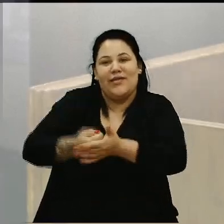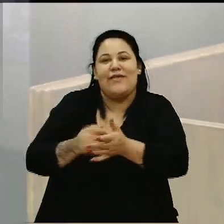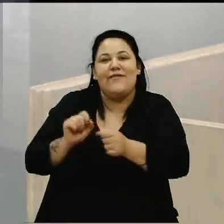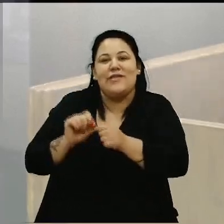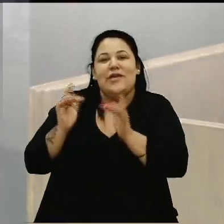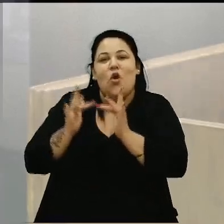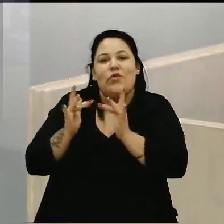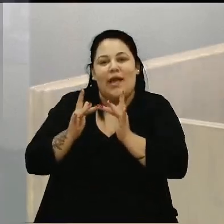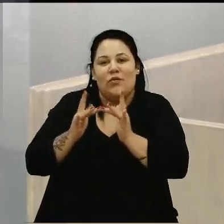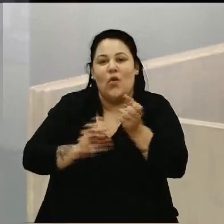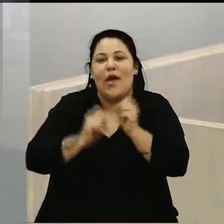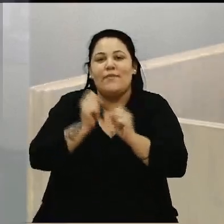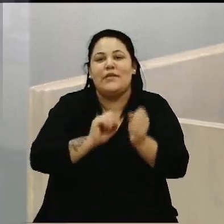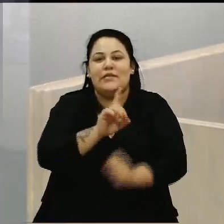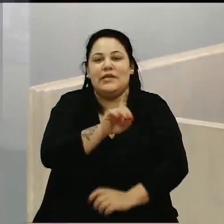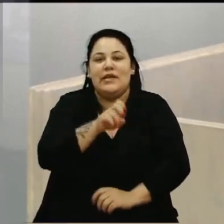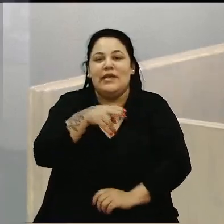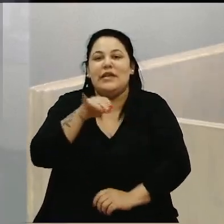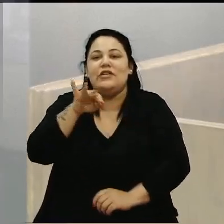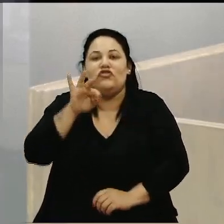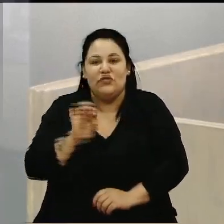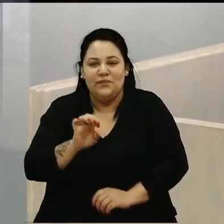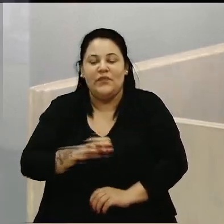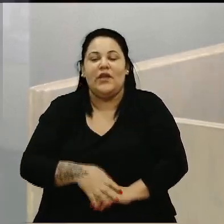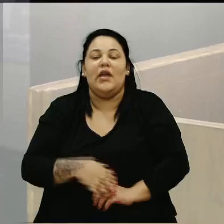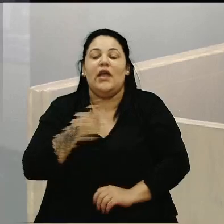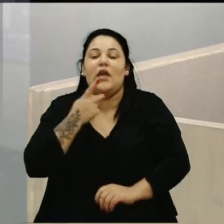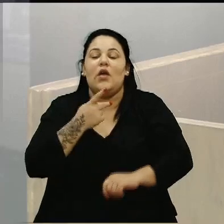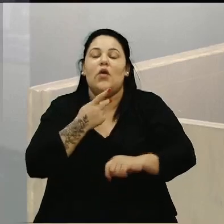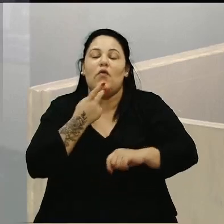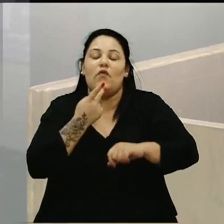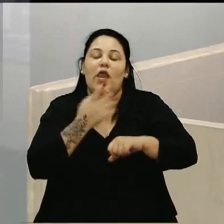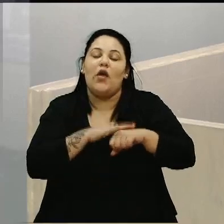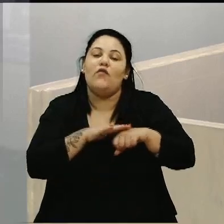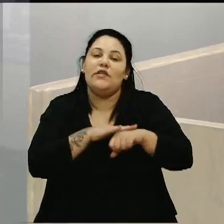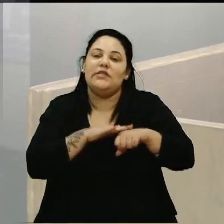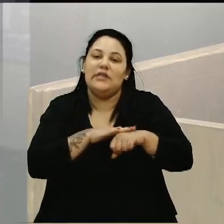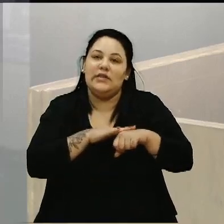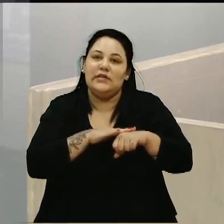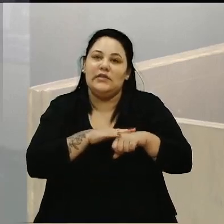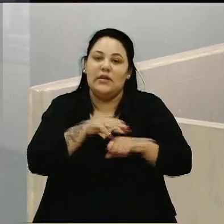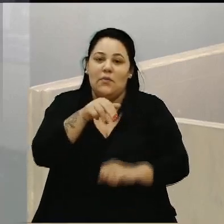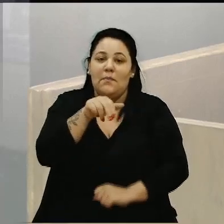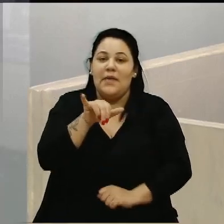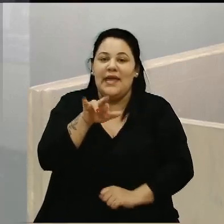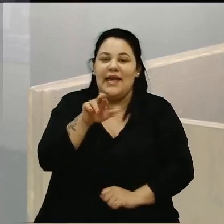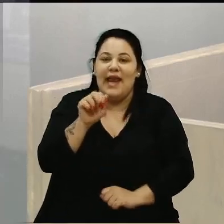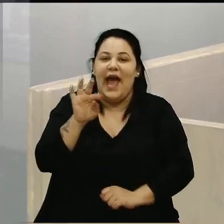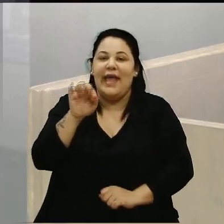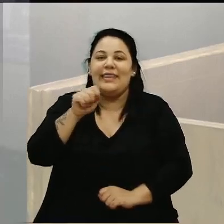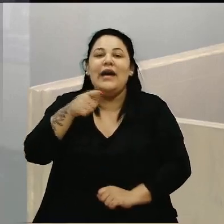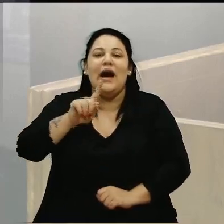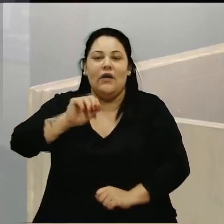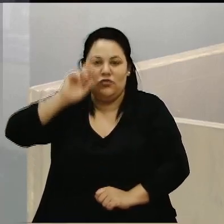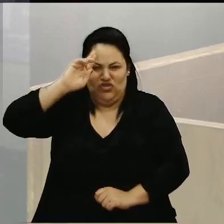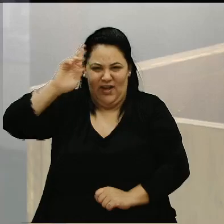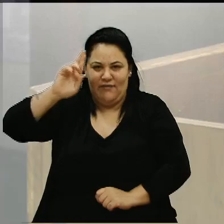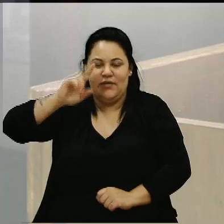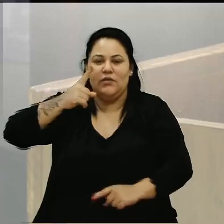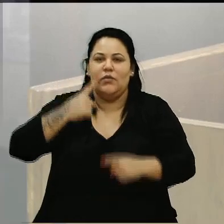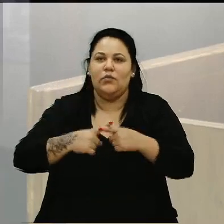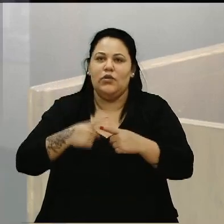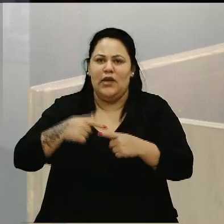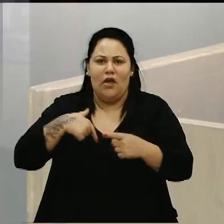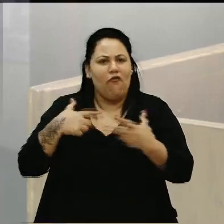o DENIT, falei com o superintendente, o Iratã, né, porque fui